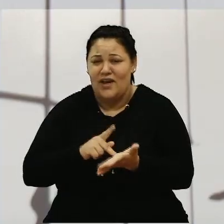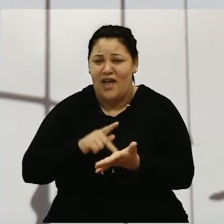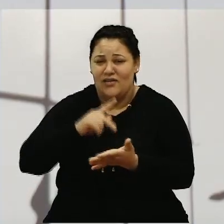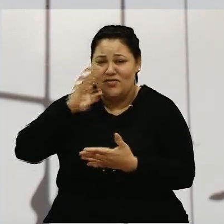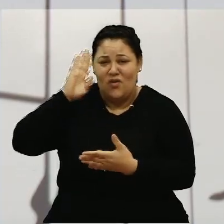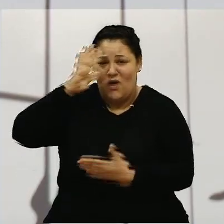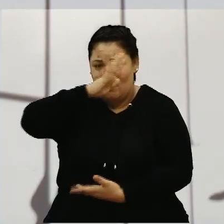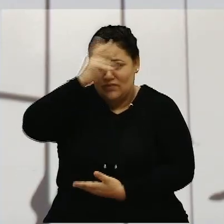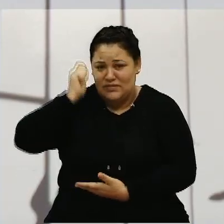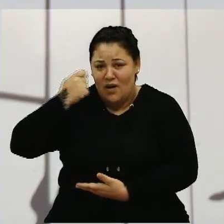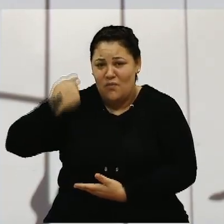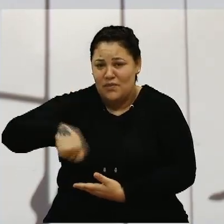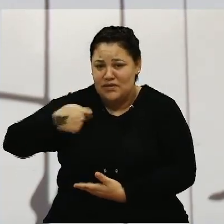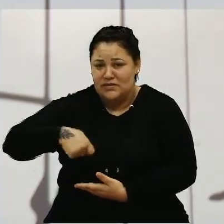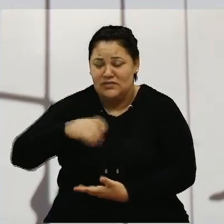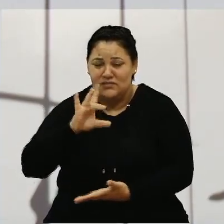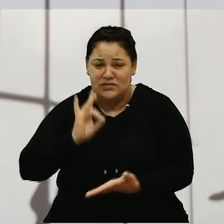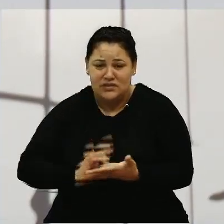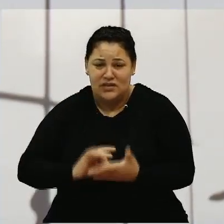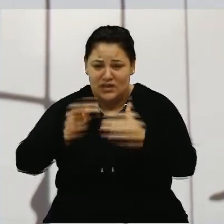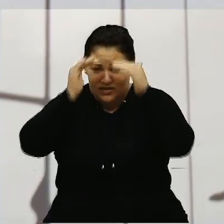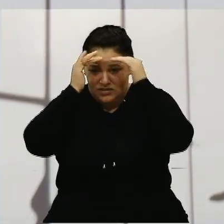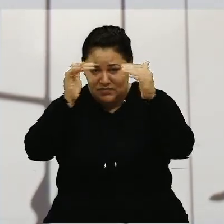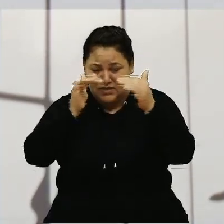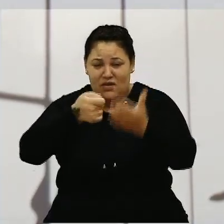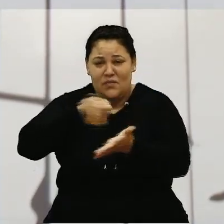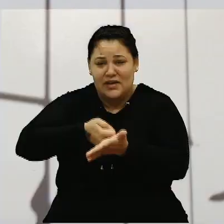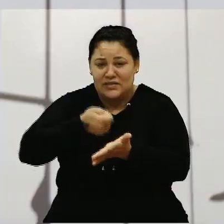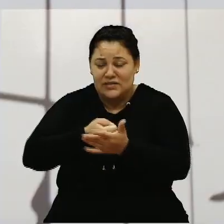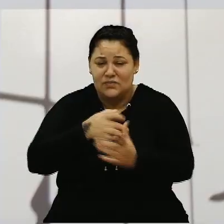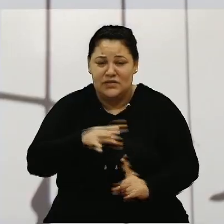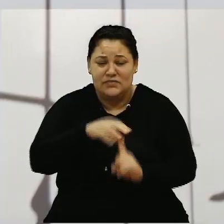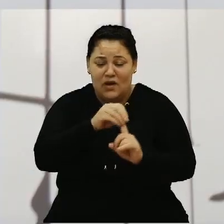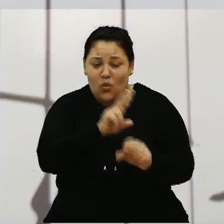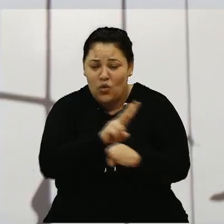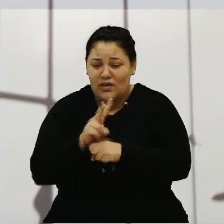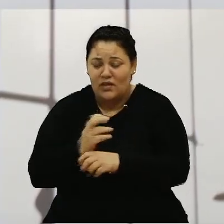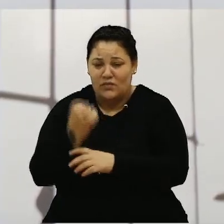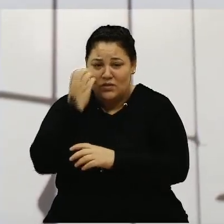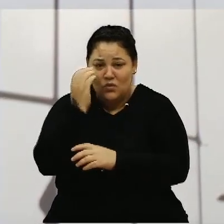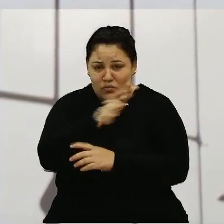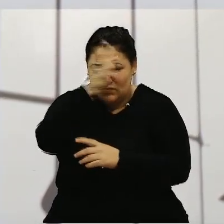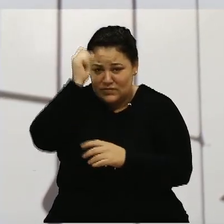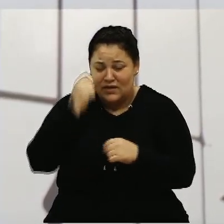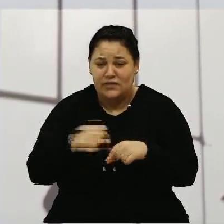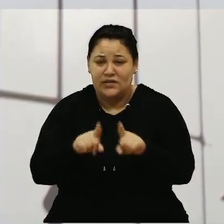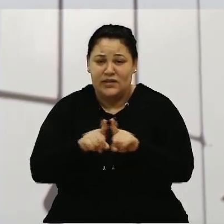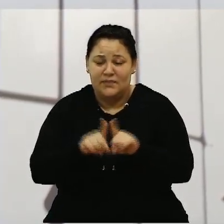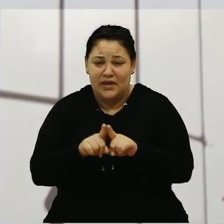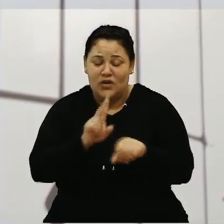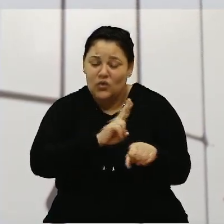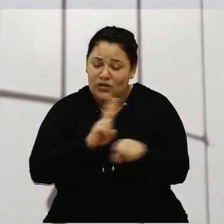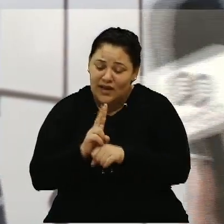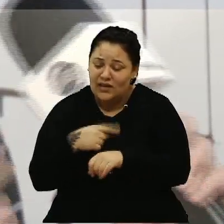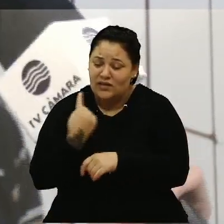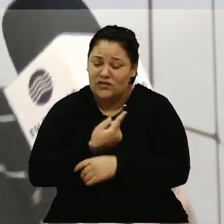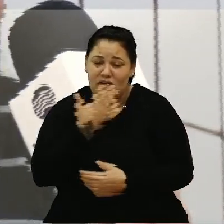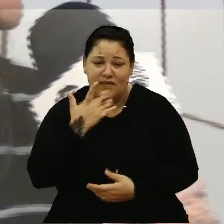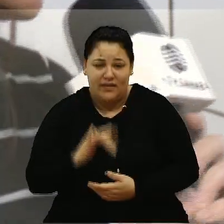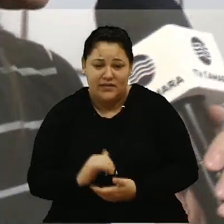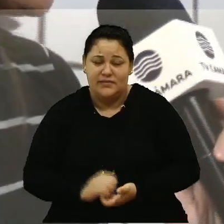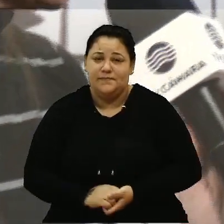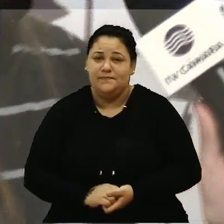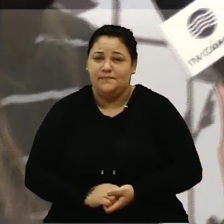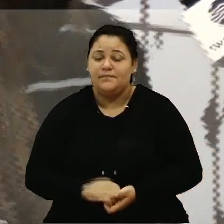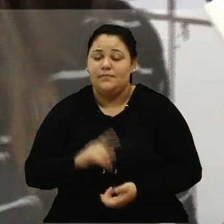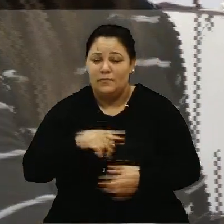que, efetivamente, cumprir sua obrigação principal, cuidar do patrimônio municipal e cuidar das nossas crianças. A